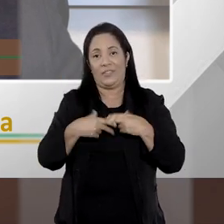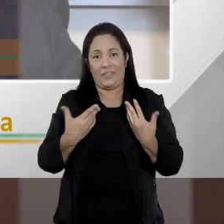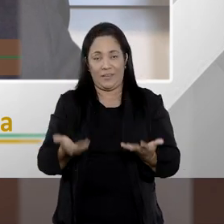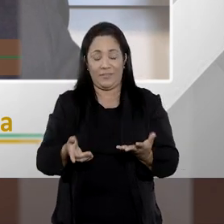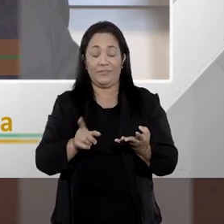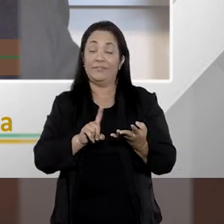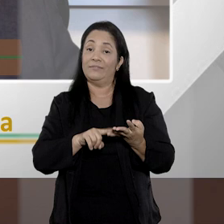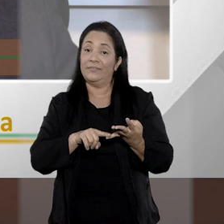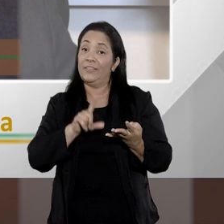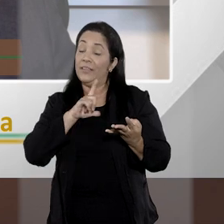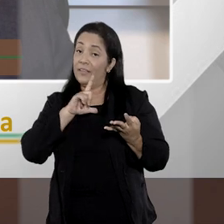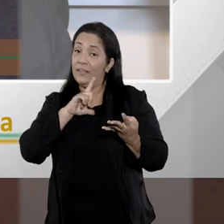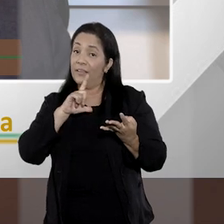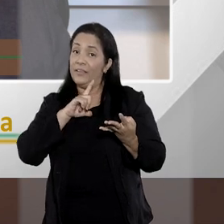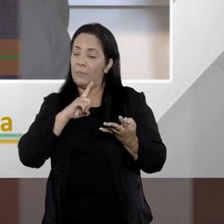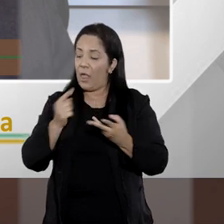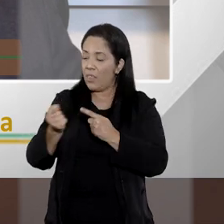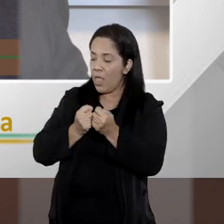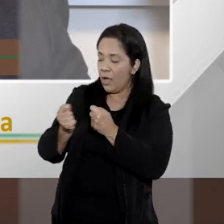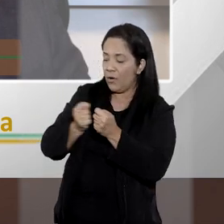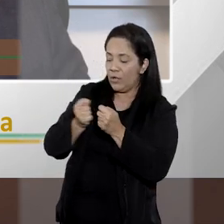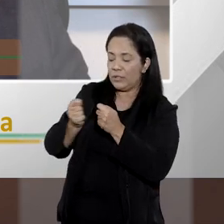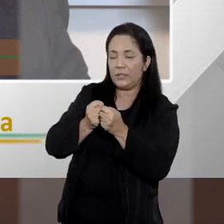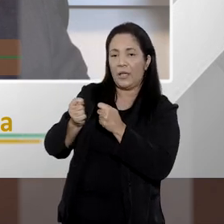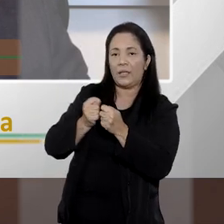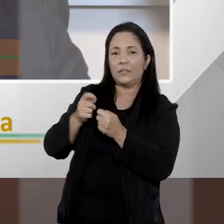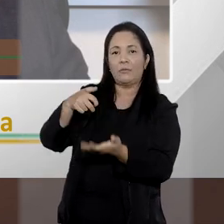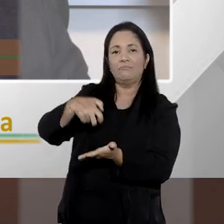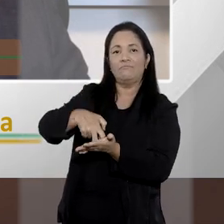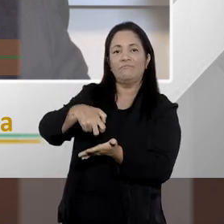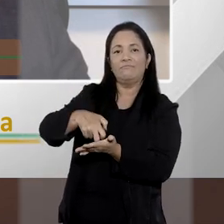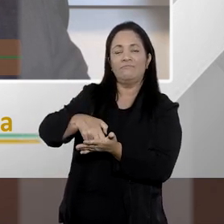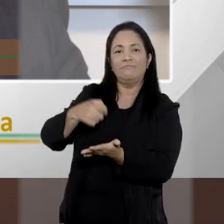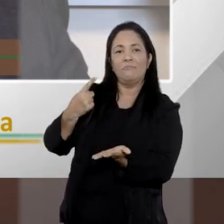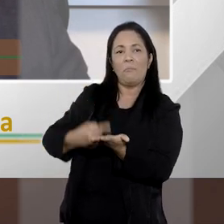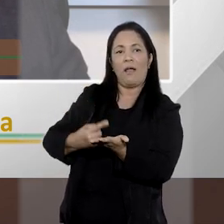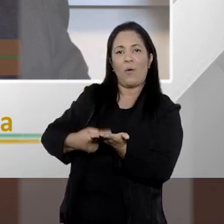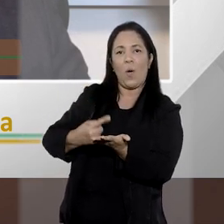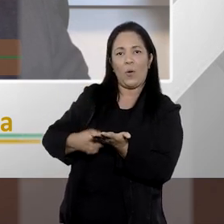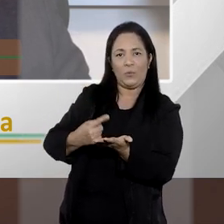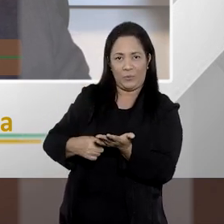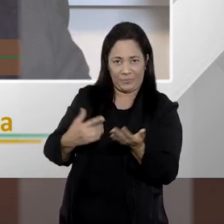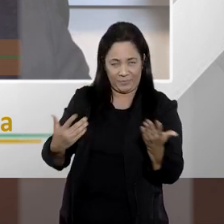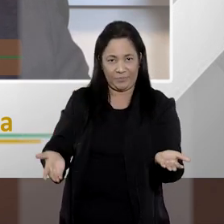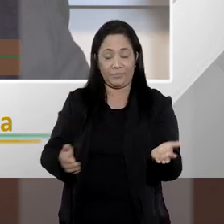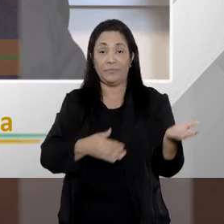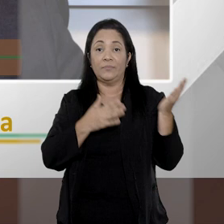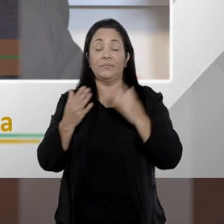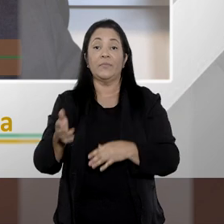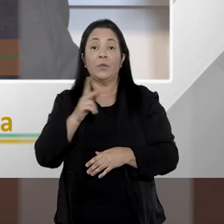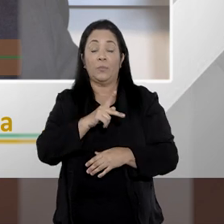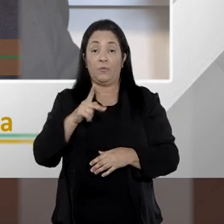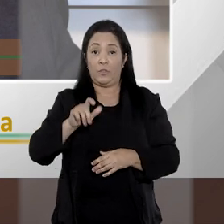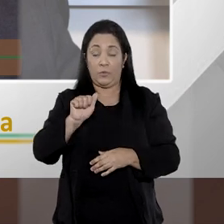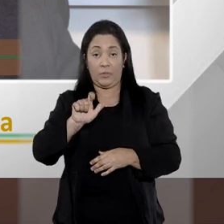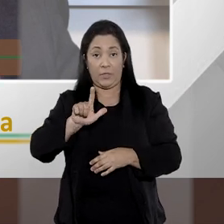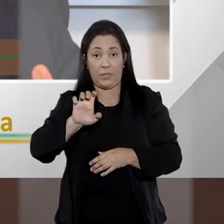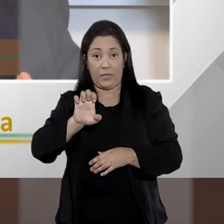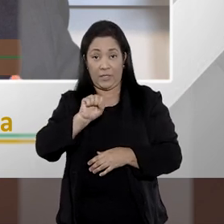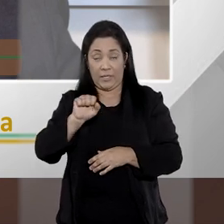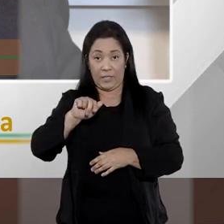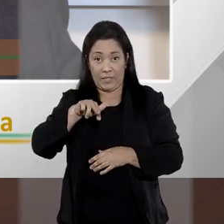adoção democrática de formas de negociação penal, que é o acordo de não persecução penal. O professor Alessandro